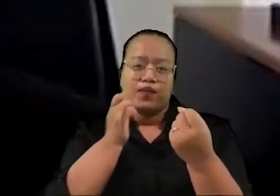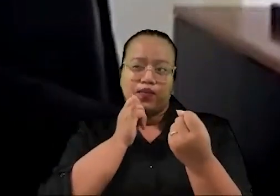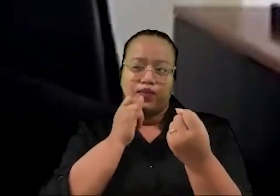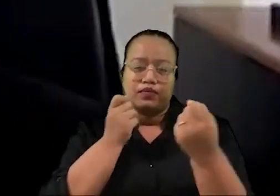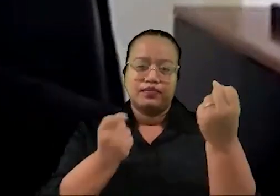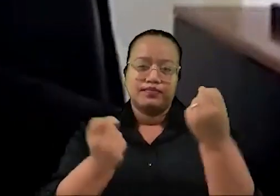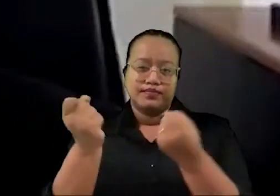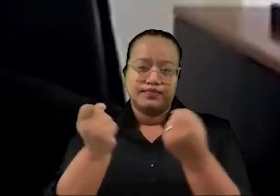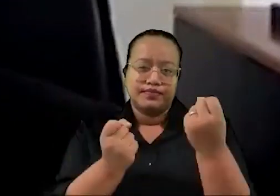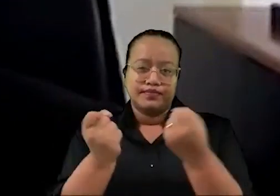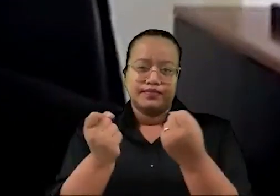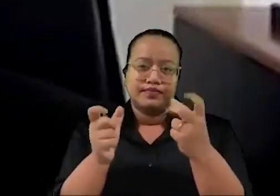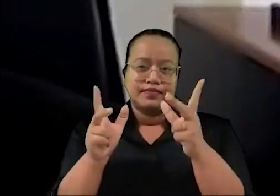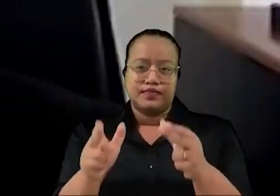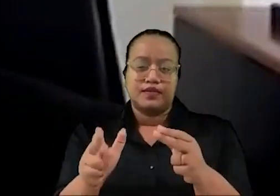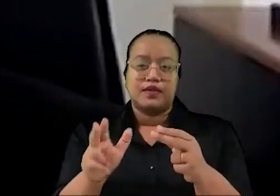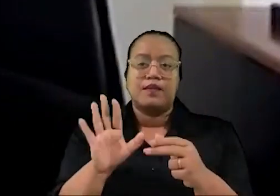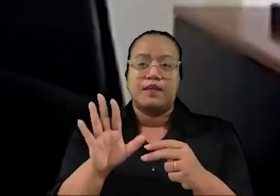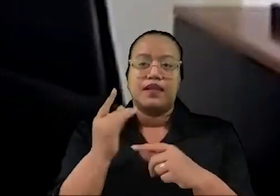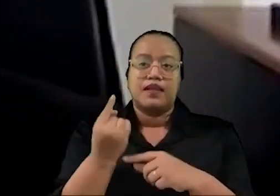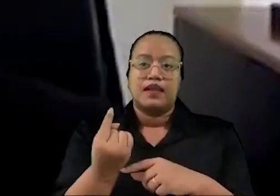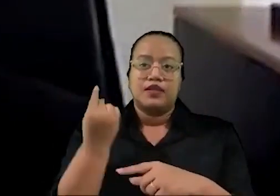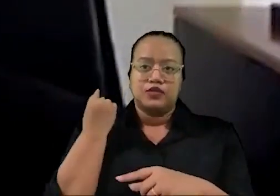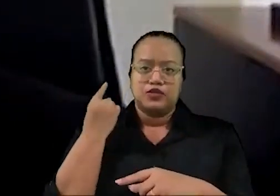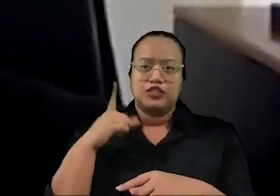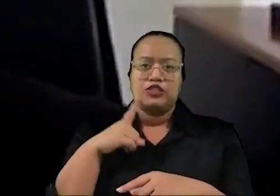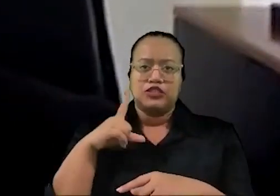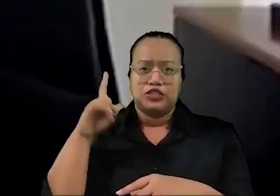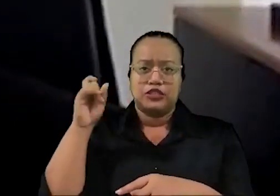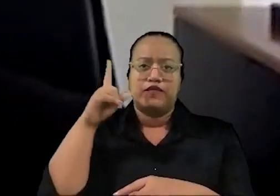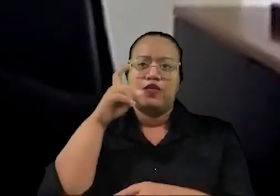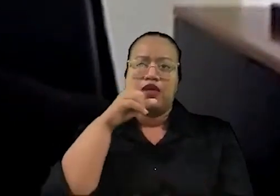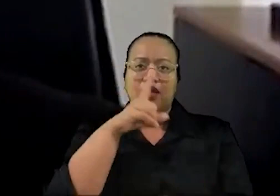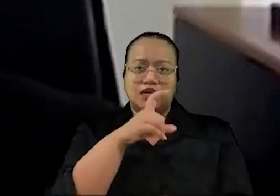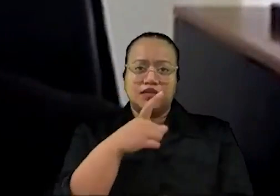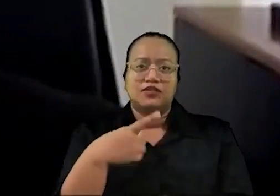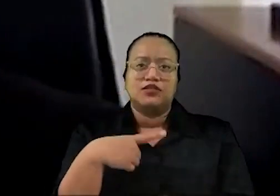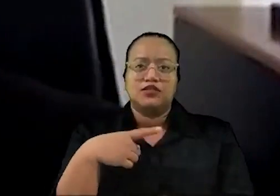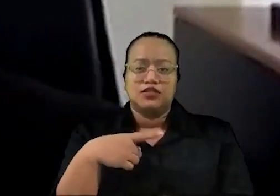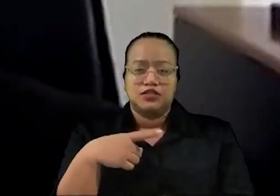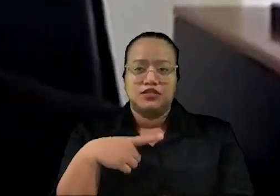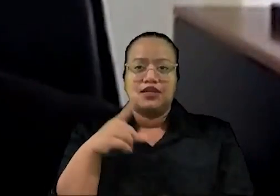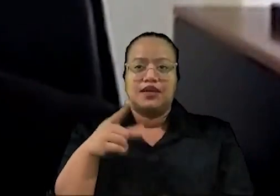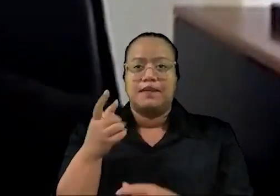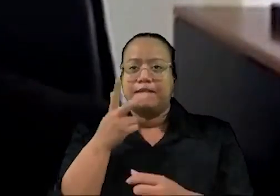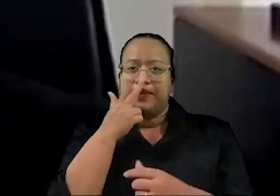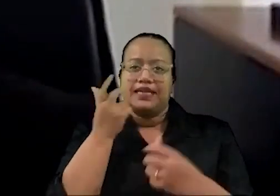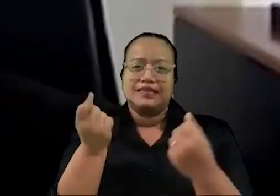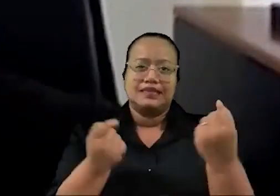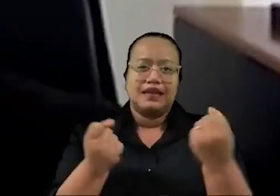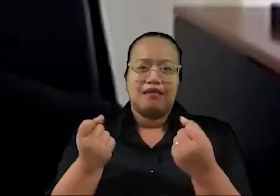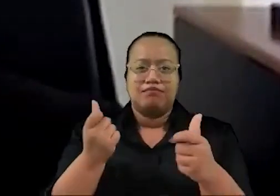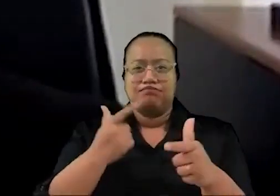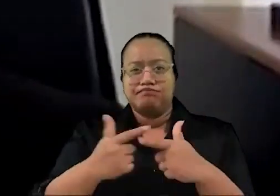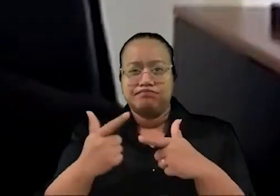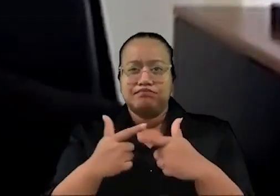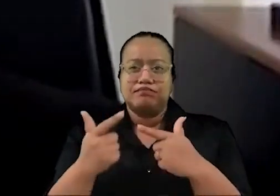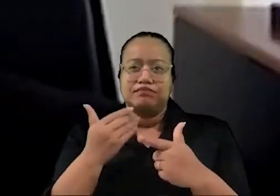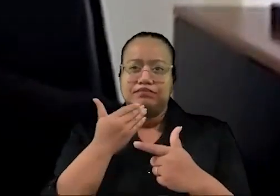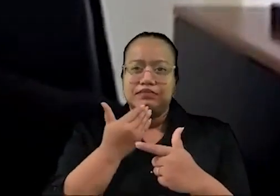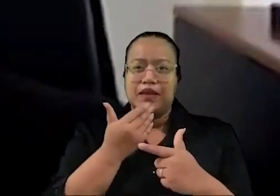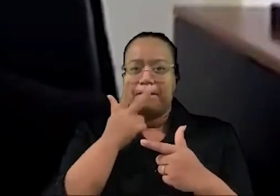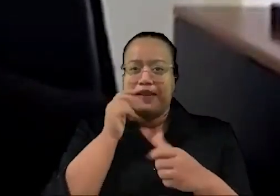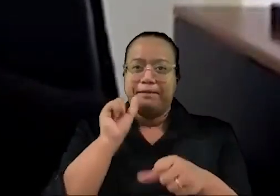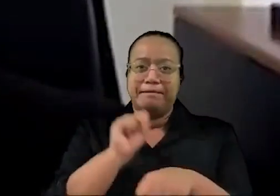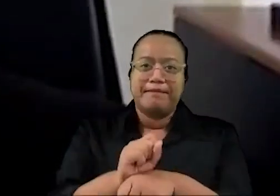início nós tivemos muita dificuldade, é preciso que se diga, né? Então ele era um carro assim que dava muito problema, às vezes dava prego, às vezes deixava a gente na mão.